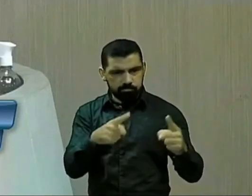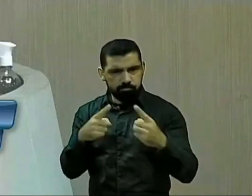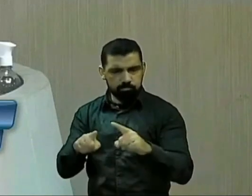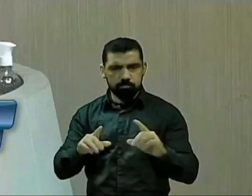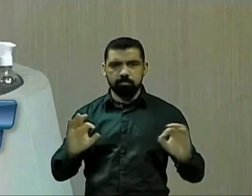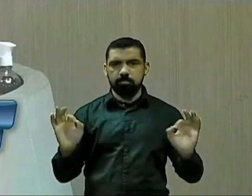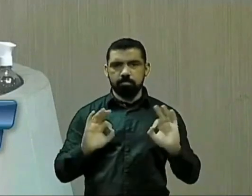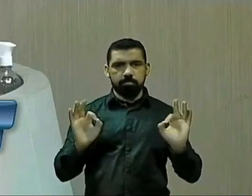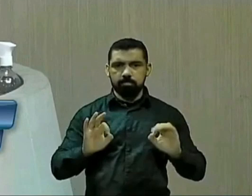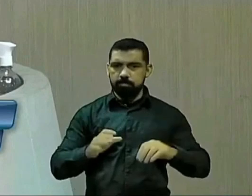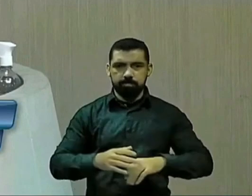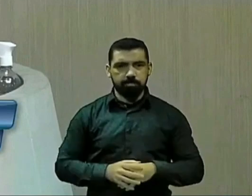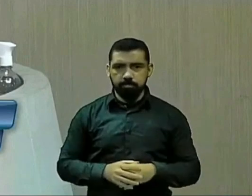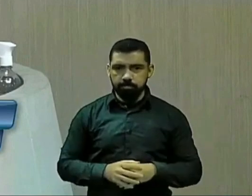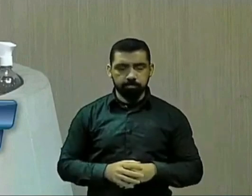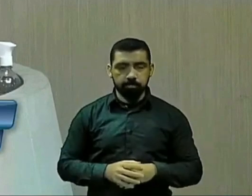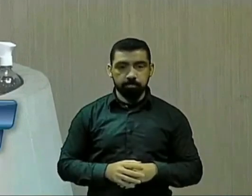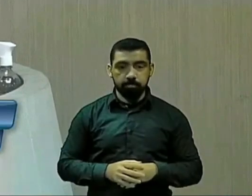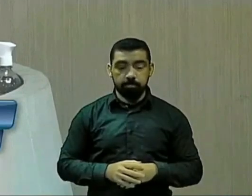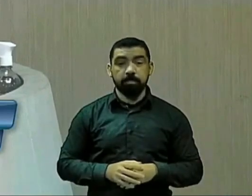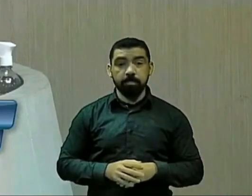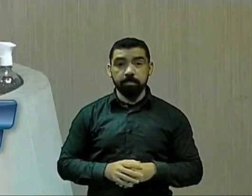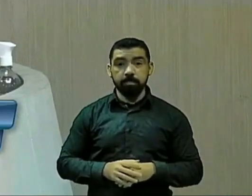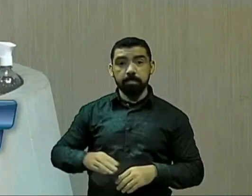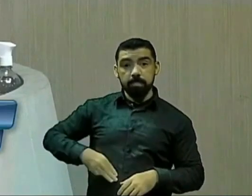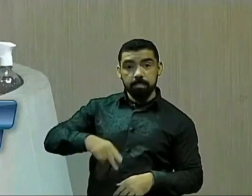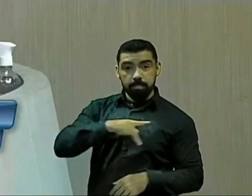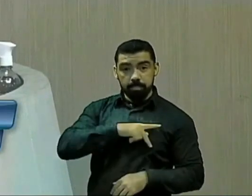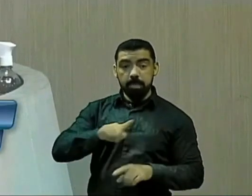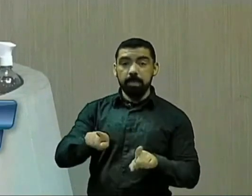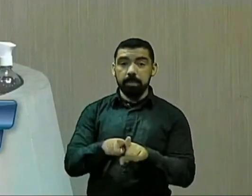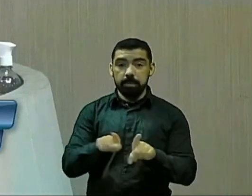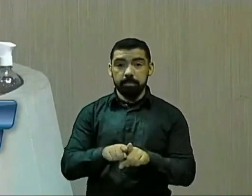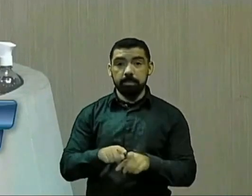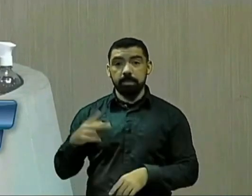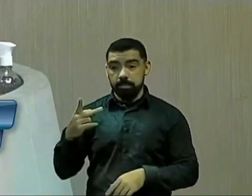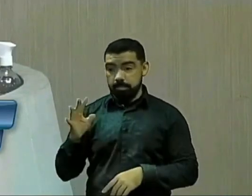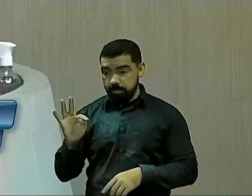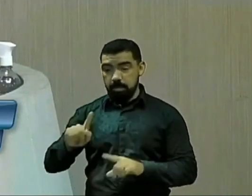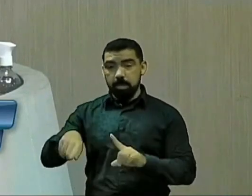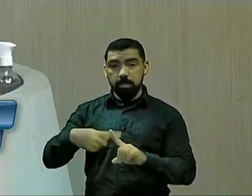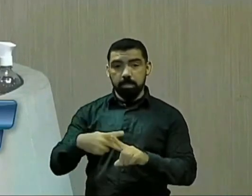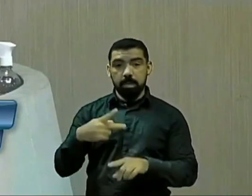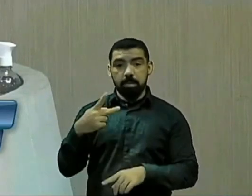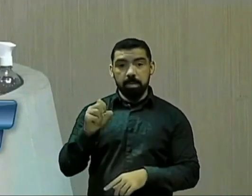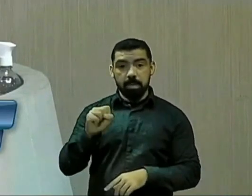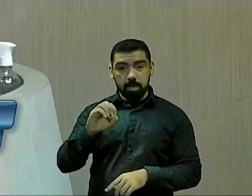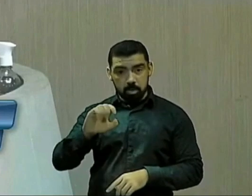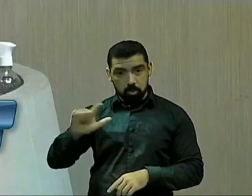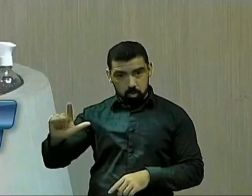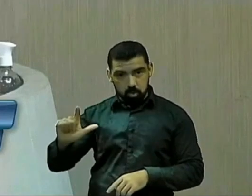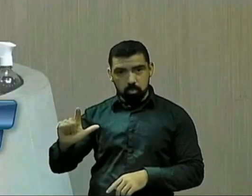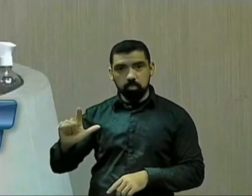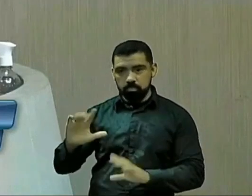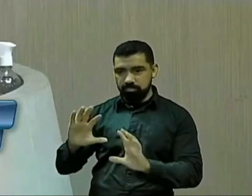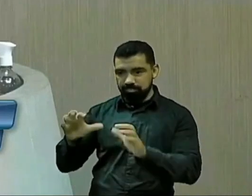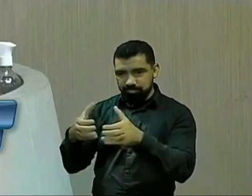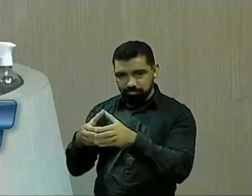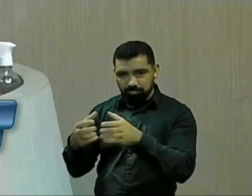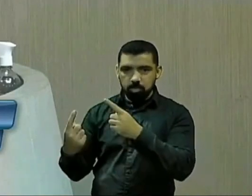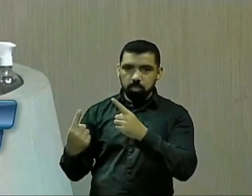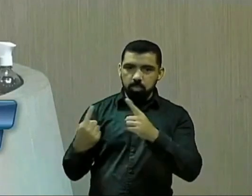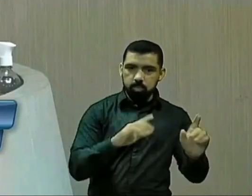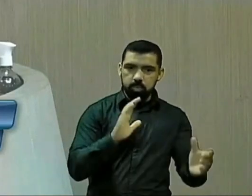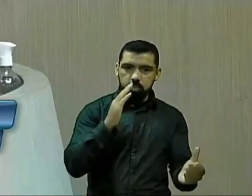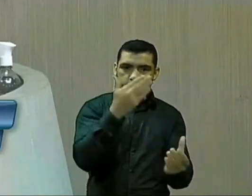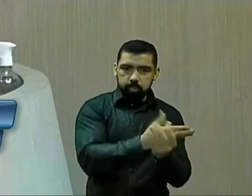O Ministério Público e o Partido dos Trabalhadores e o PSOL entraram contra os nossos mandatos,